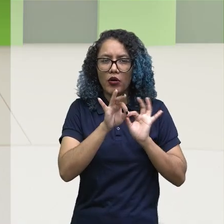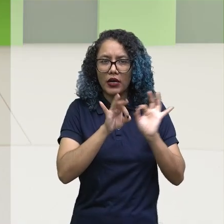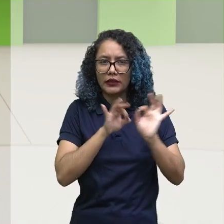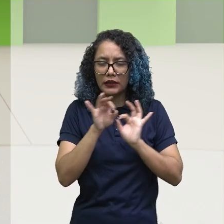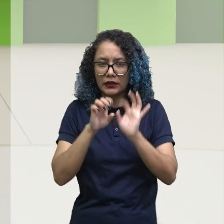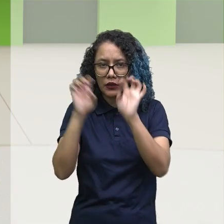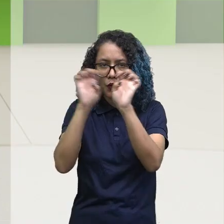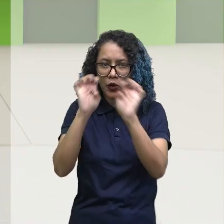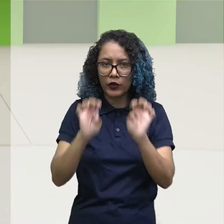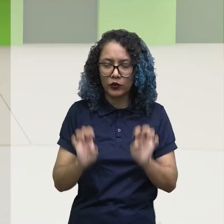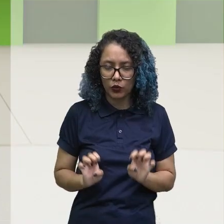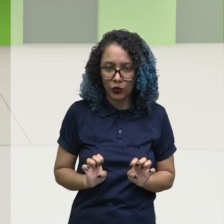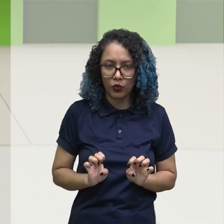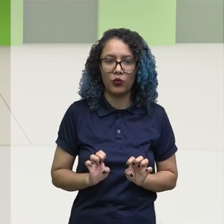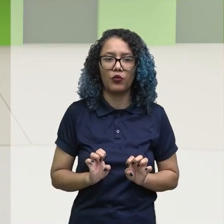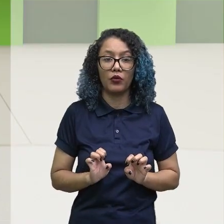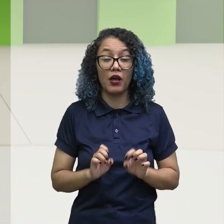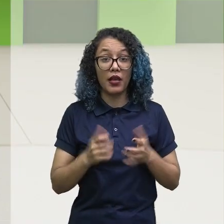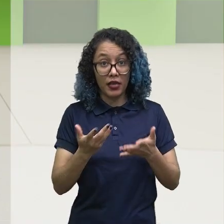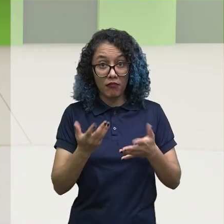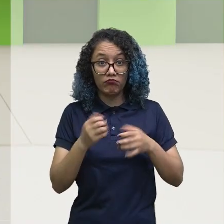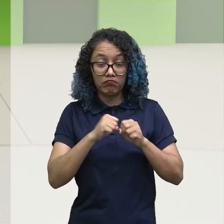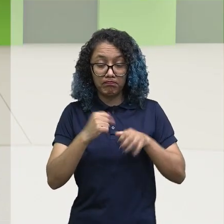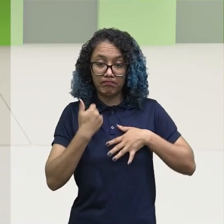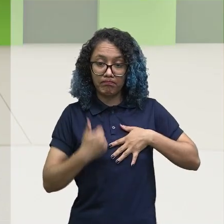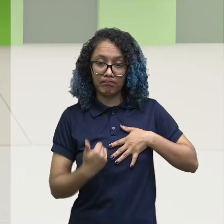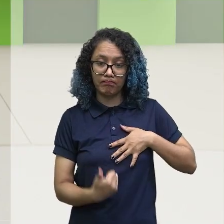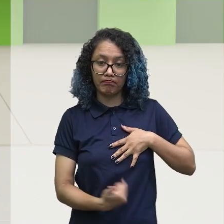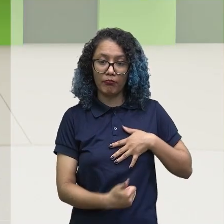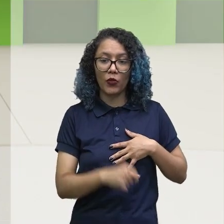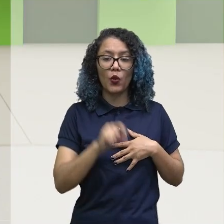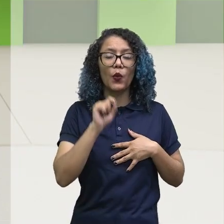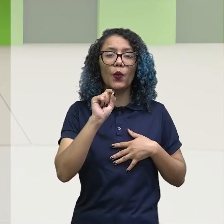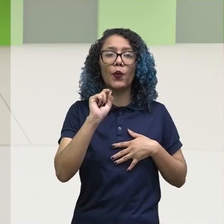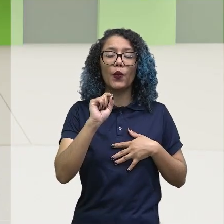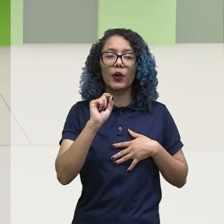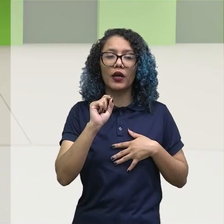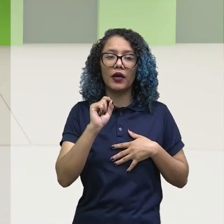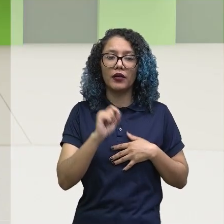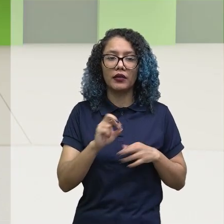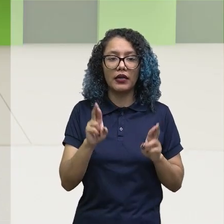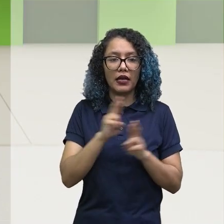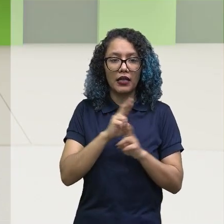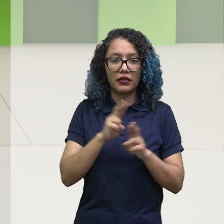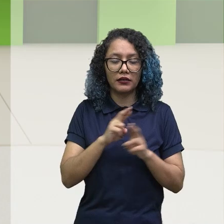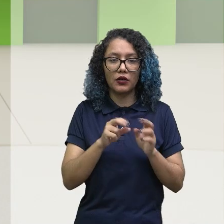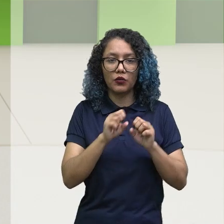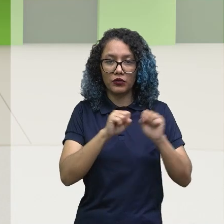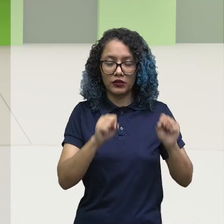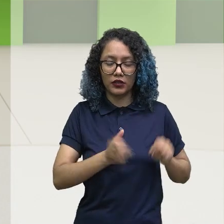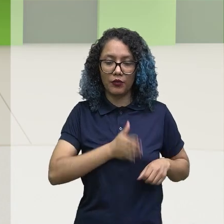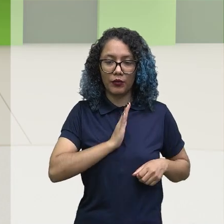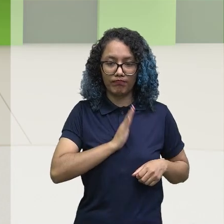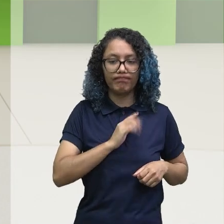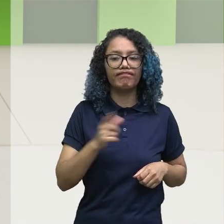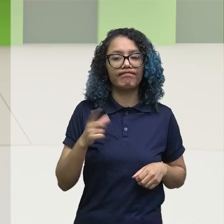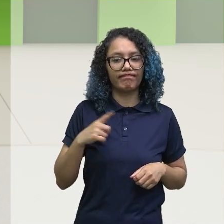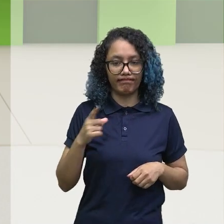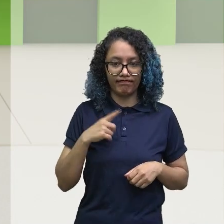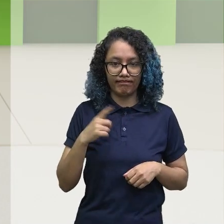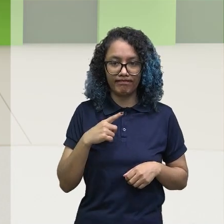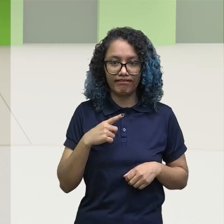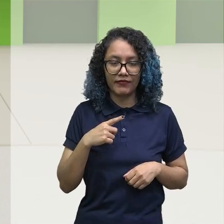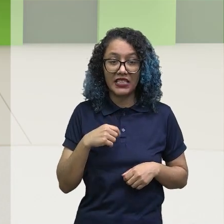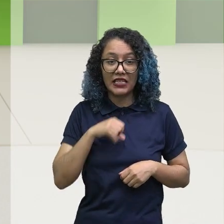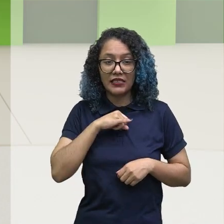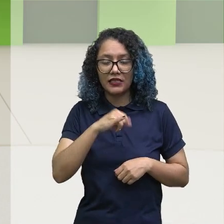né? Lembrando que esse sistema linfático, ele está relacionado e integrado ali com o sistema cardiovascular,